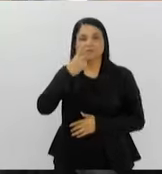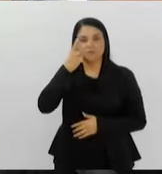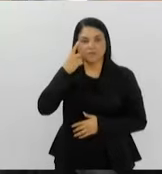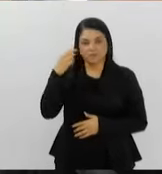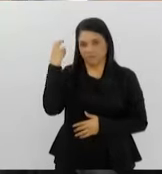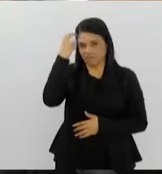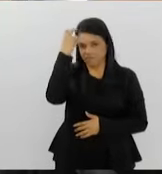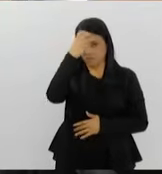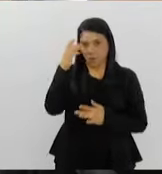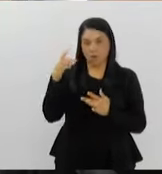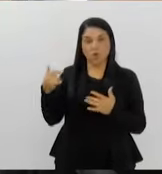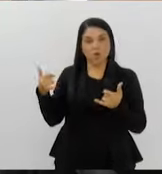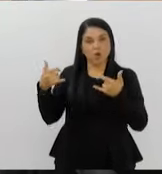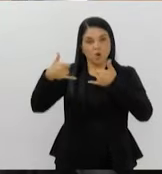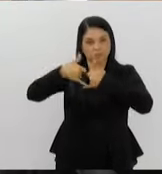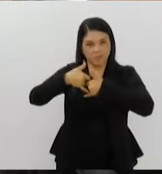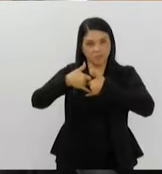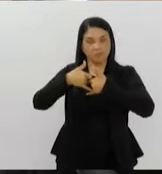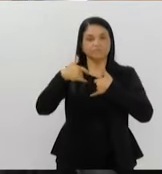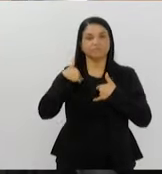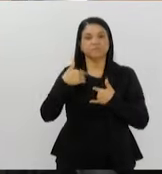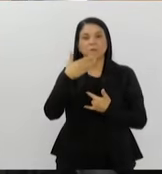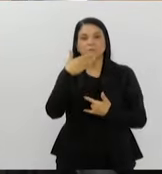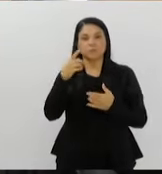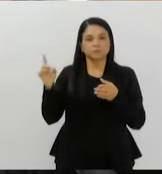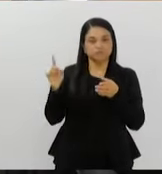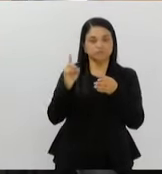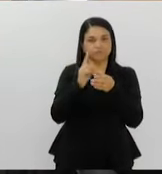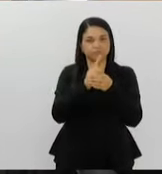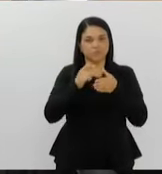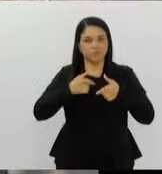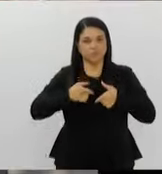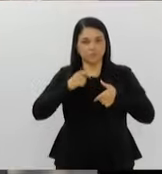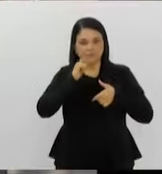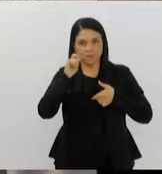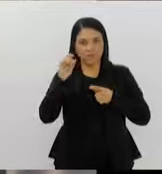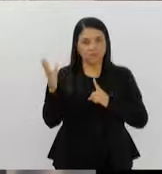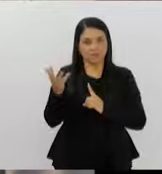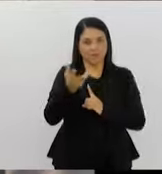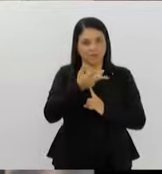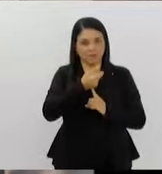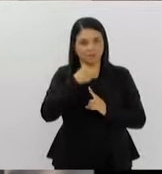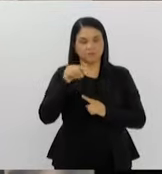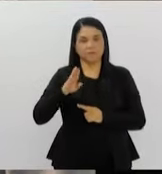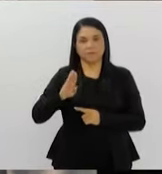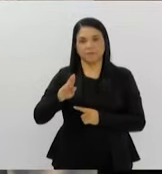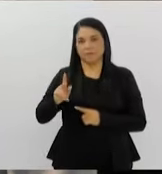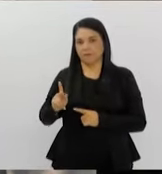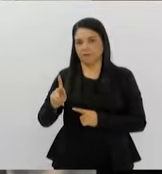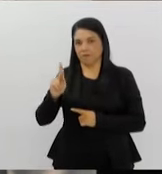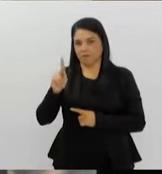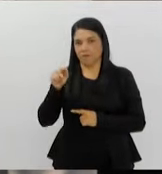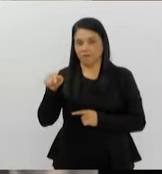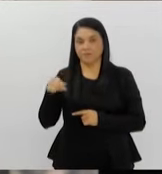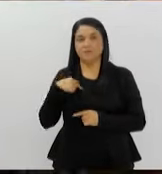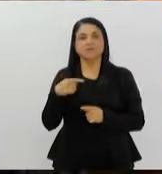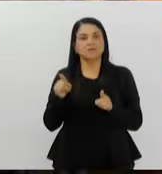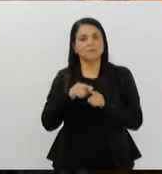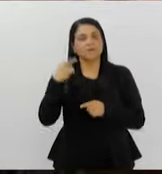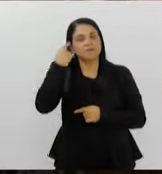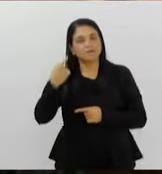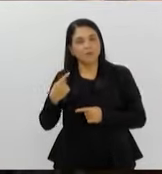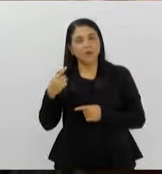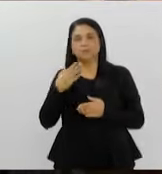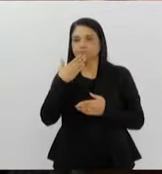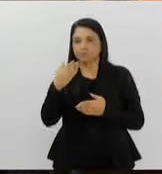entrou em contato agora comigo e solicitou a coautoria da medalha para o artista Bebe Bequila. Dani Balbi também acabou de pedir, e abro